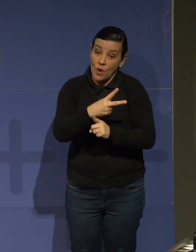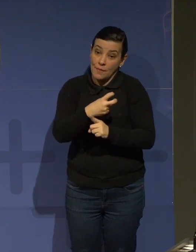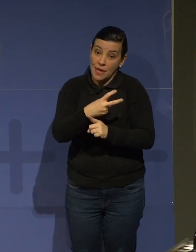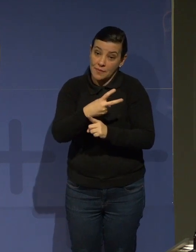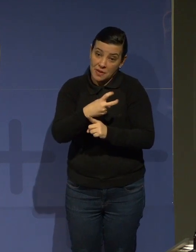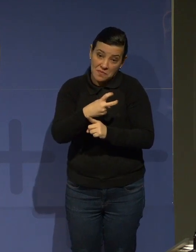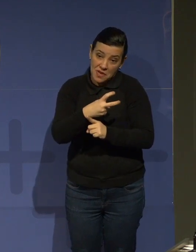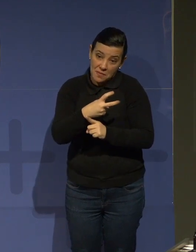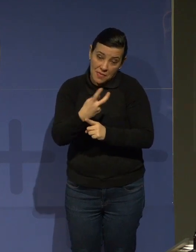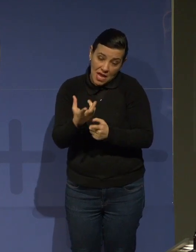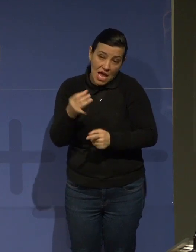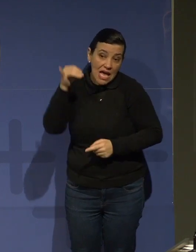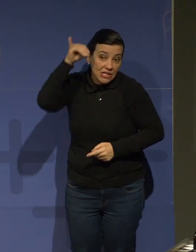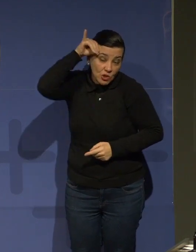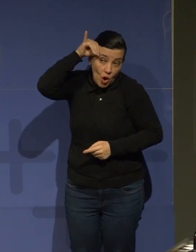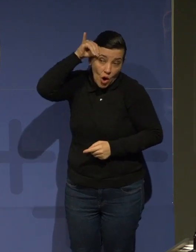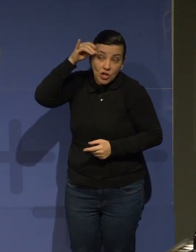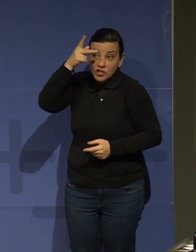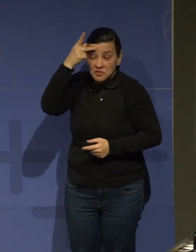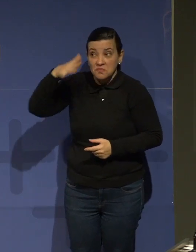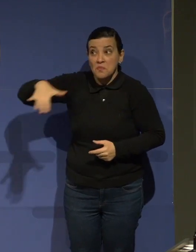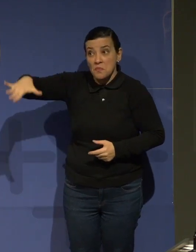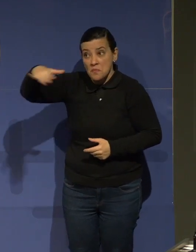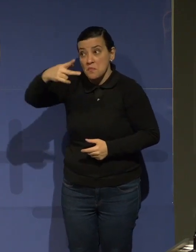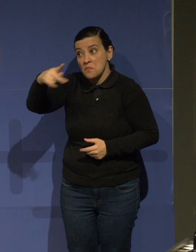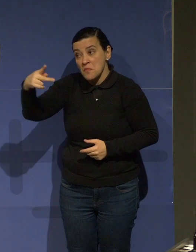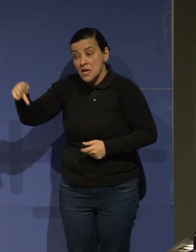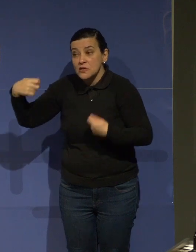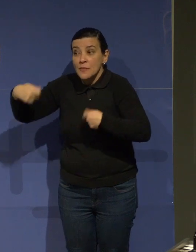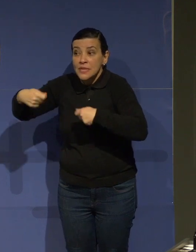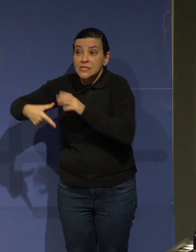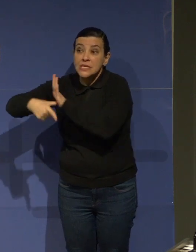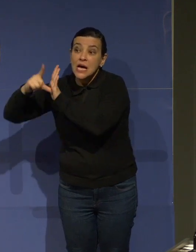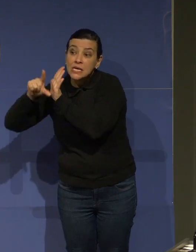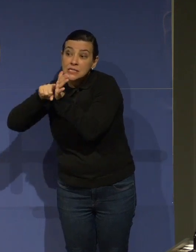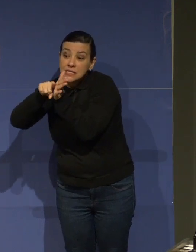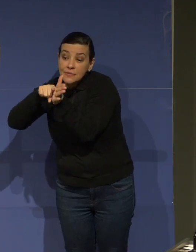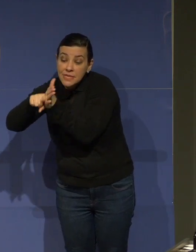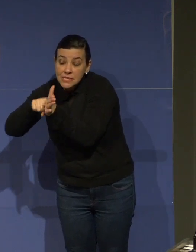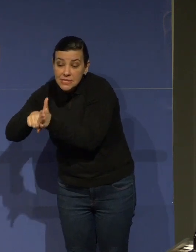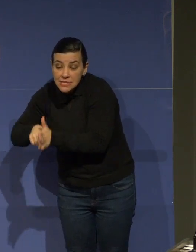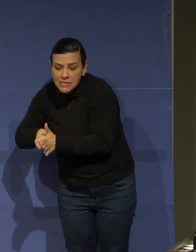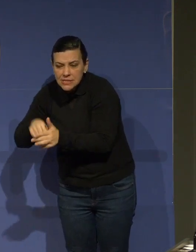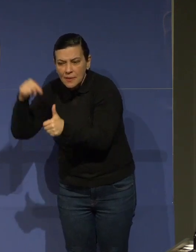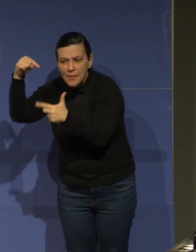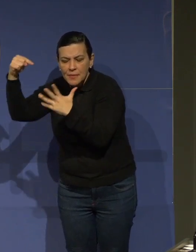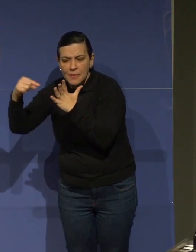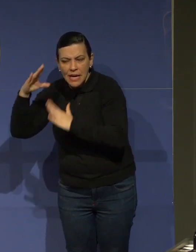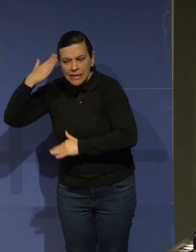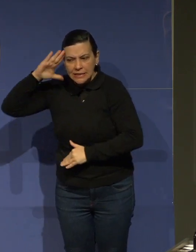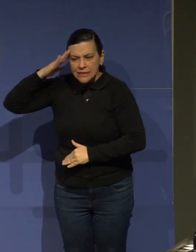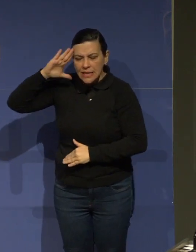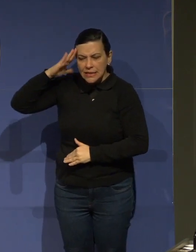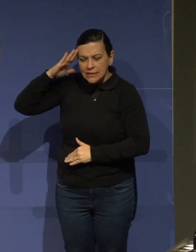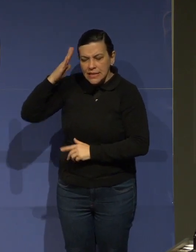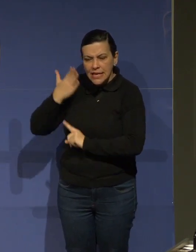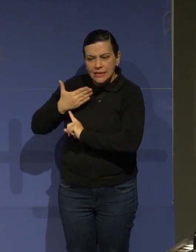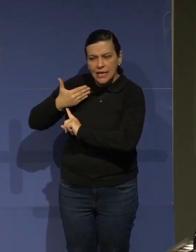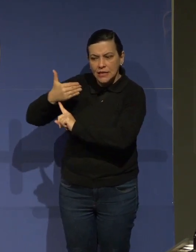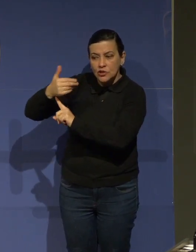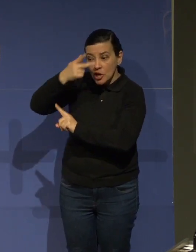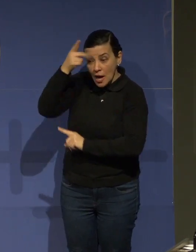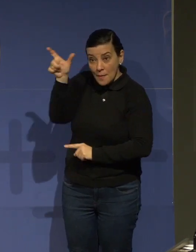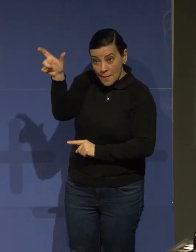lá, iOS ou Android, é claro que alguém vai ter que conseguir pesquisar e entender esse tipo de tecnologia. Então, quem é a pessoa responsável por